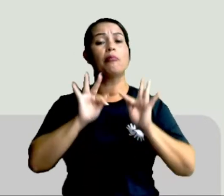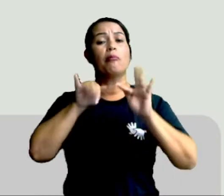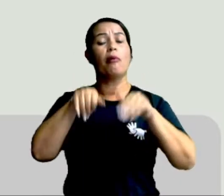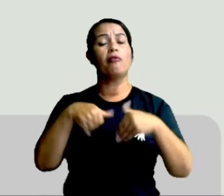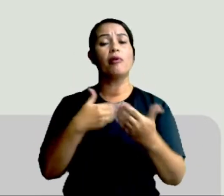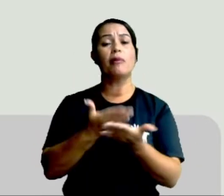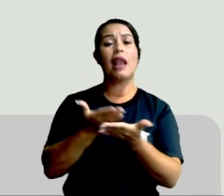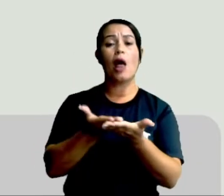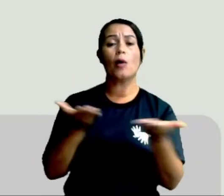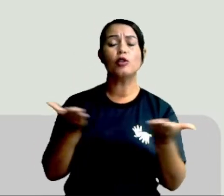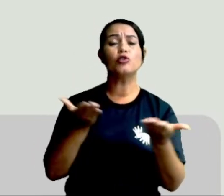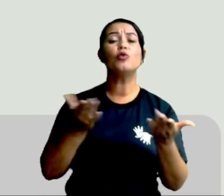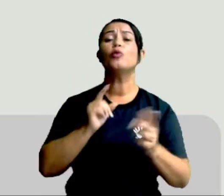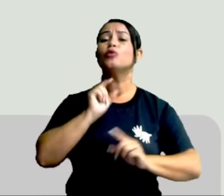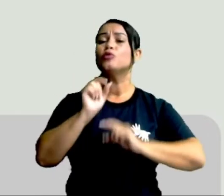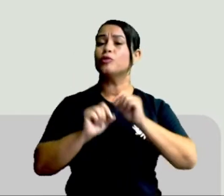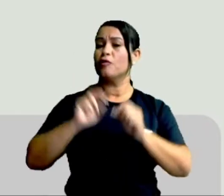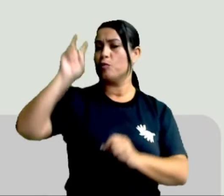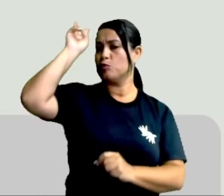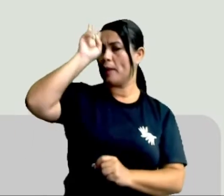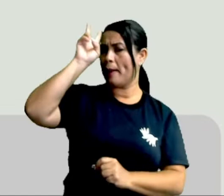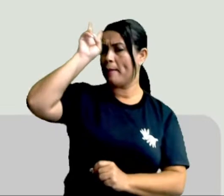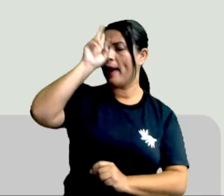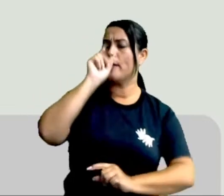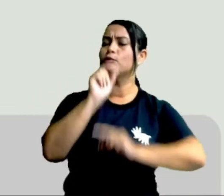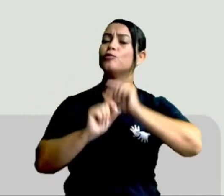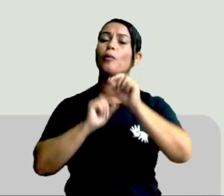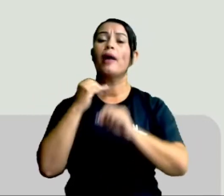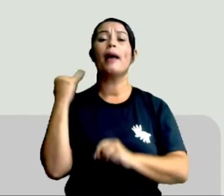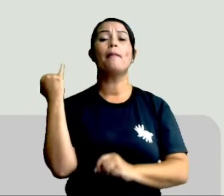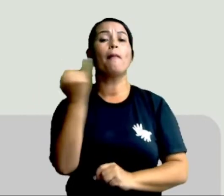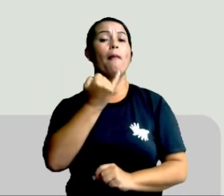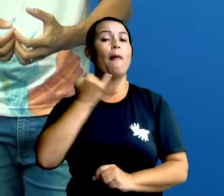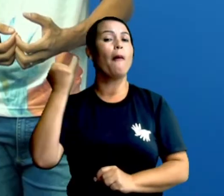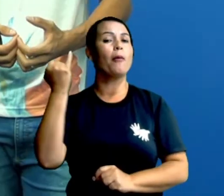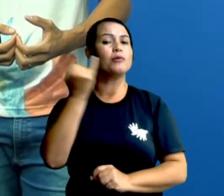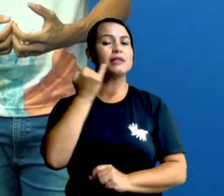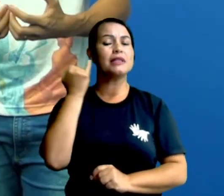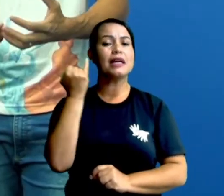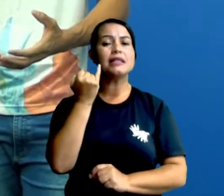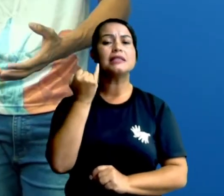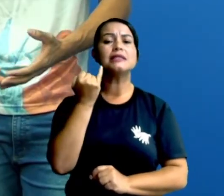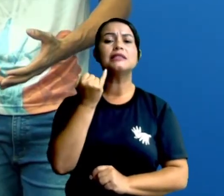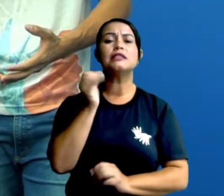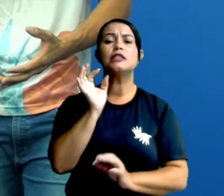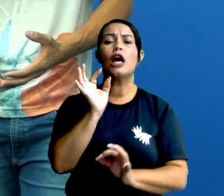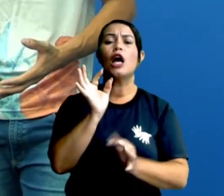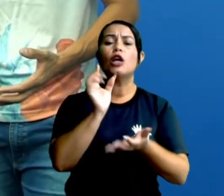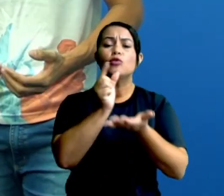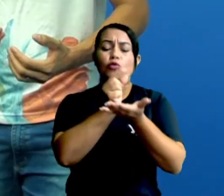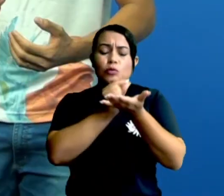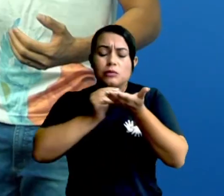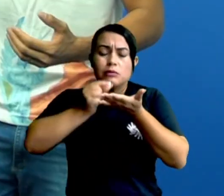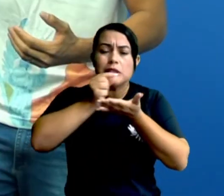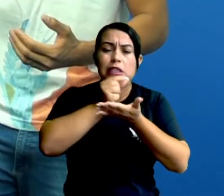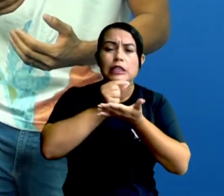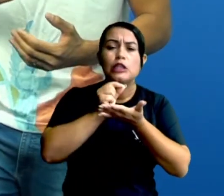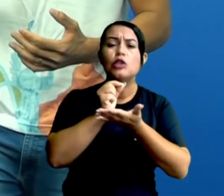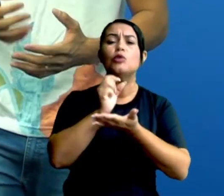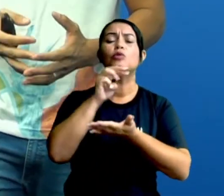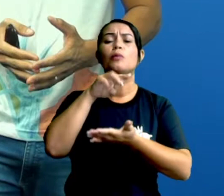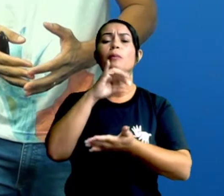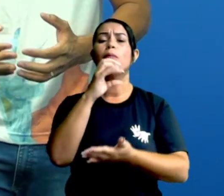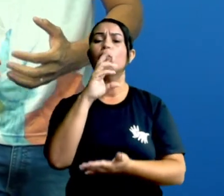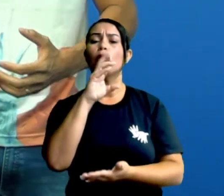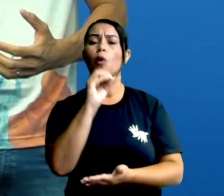de hoje, nós vamos estar também relembrando sobre a importância dos micro-organismos, tá certo? Então, esses